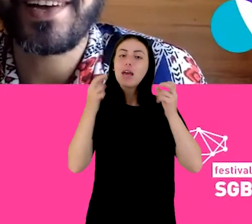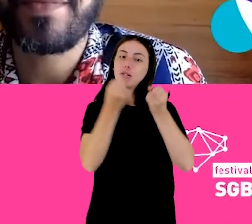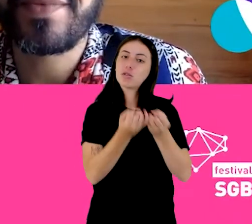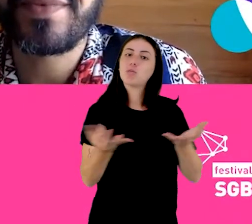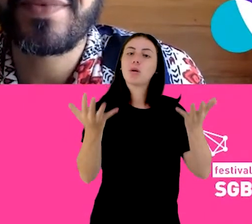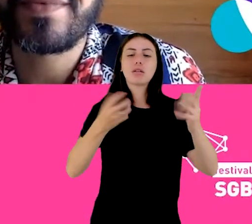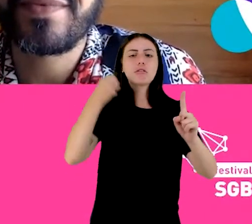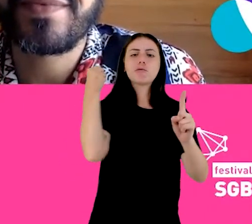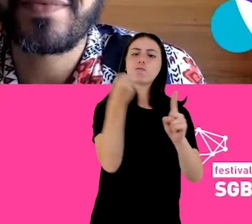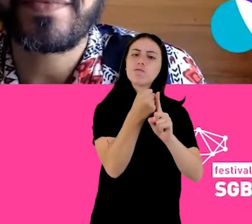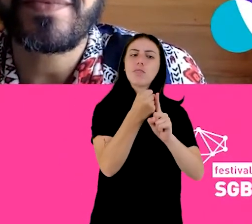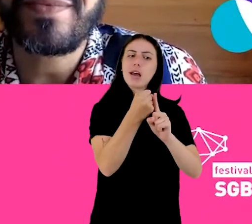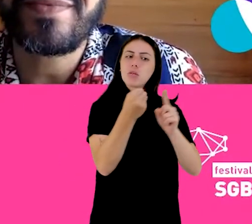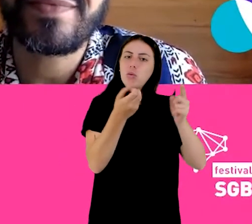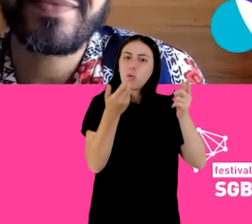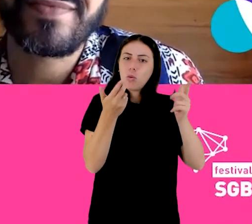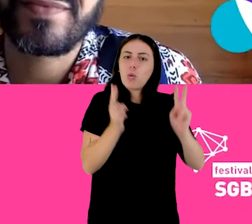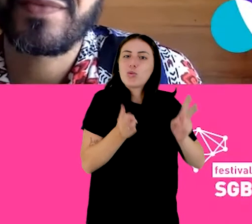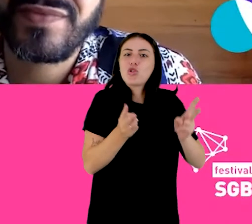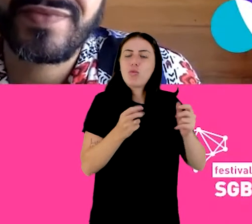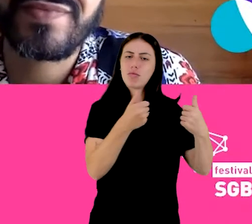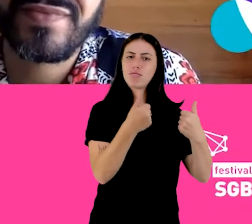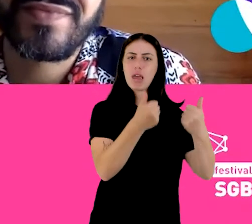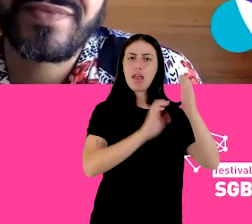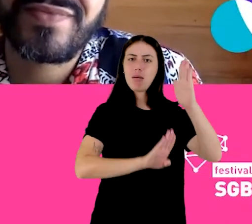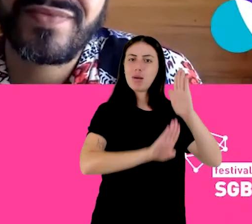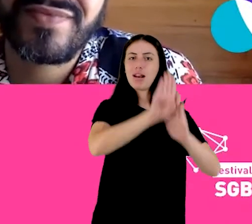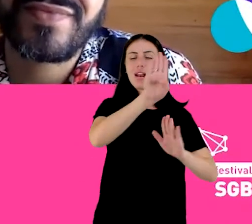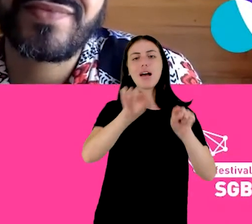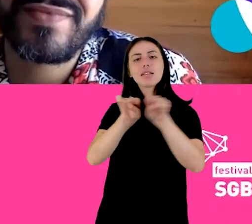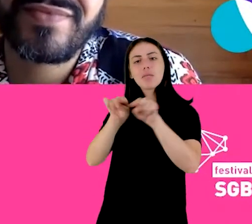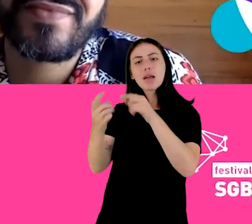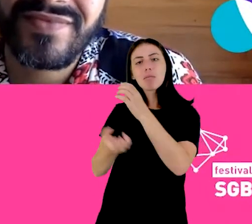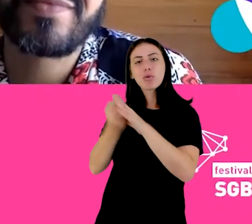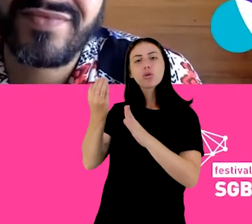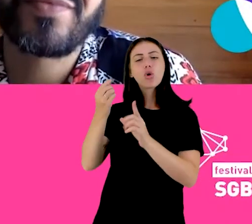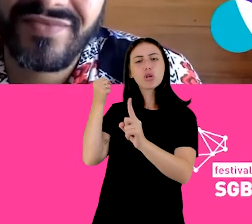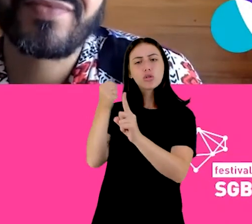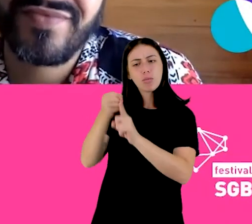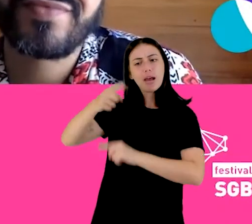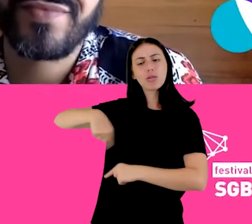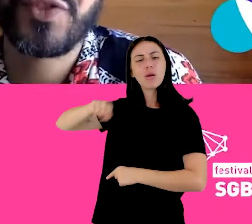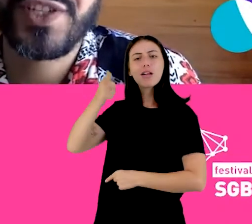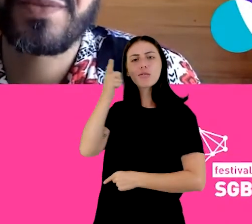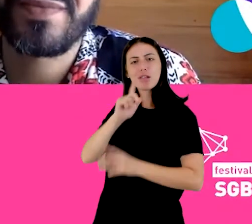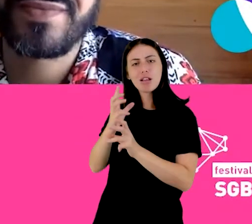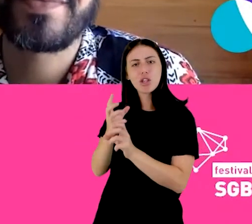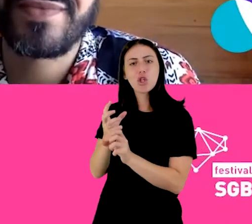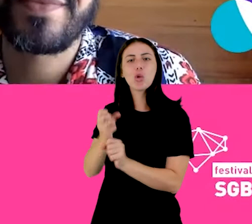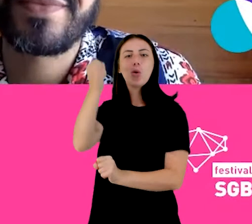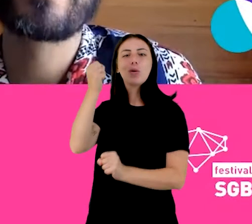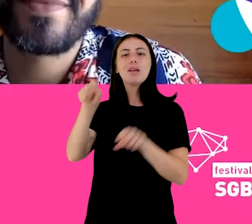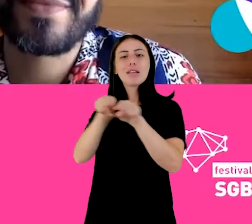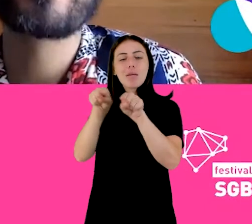acabe, e que esse mercado de distribuição de impacto se firme, que a gente tenha novos produtores de impacto produzindo, sendo felizes, ganhando